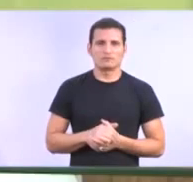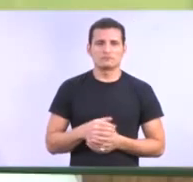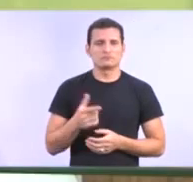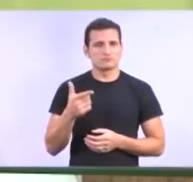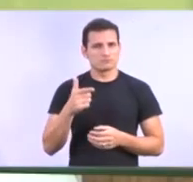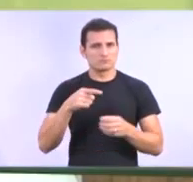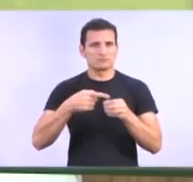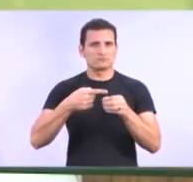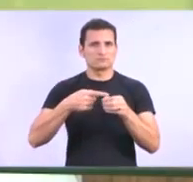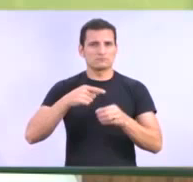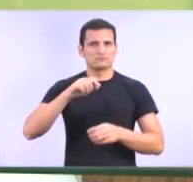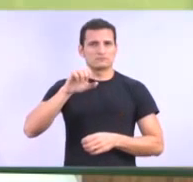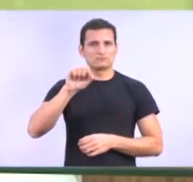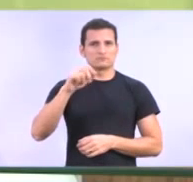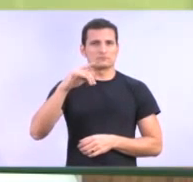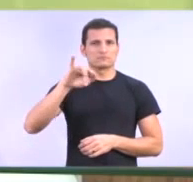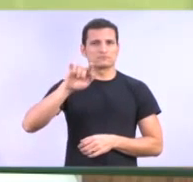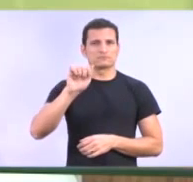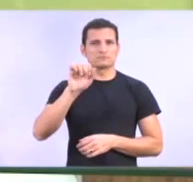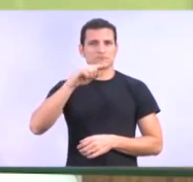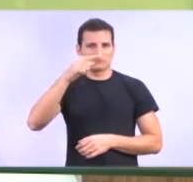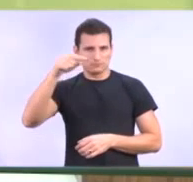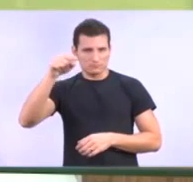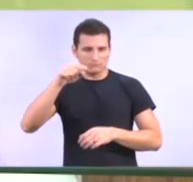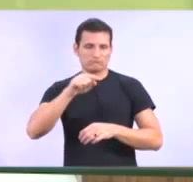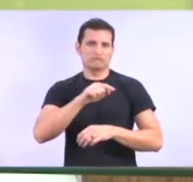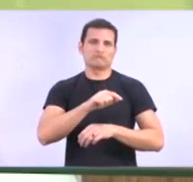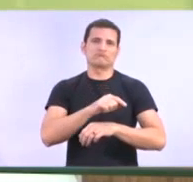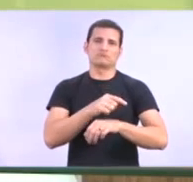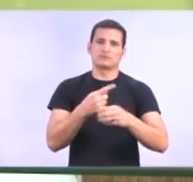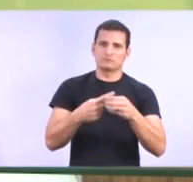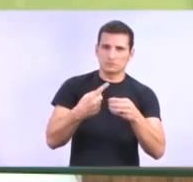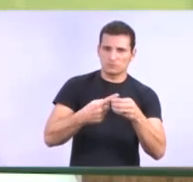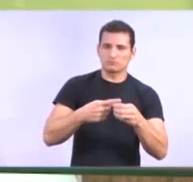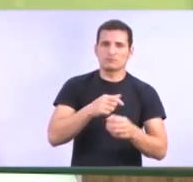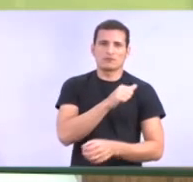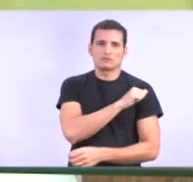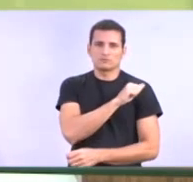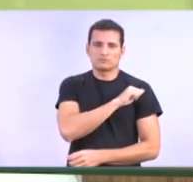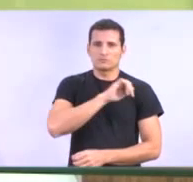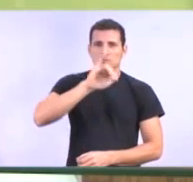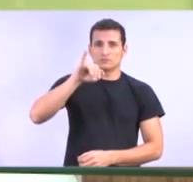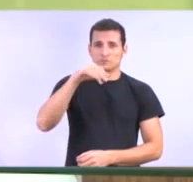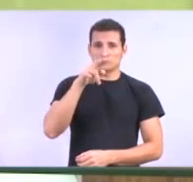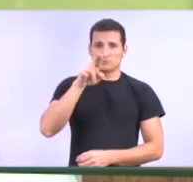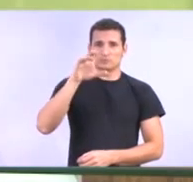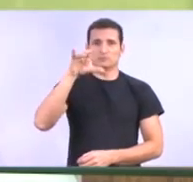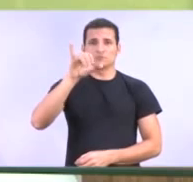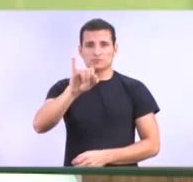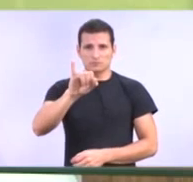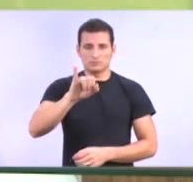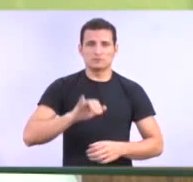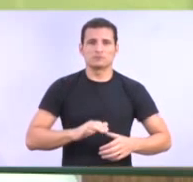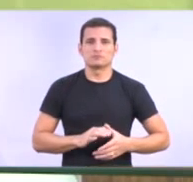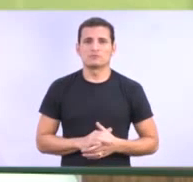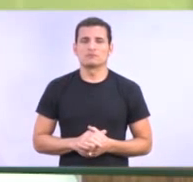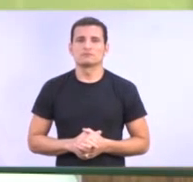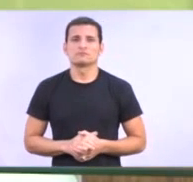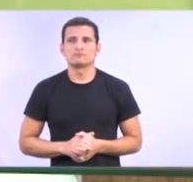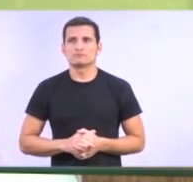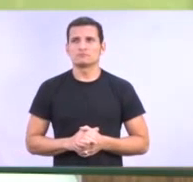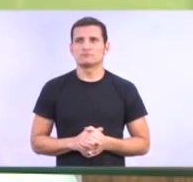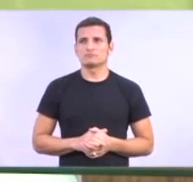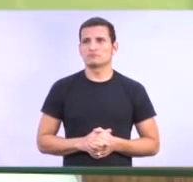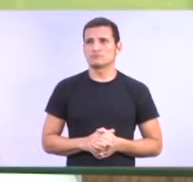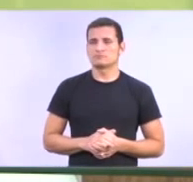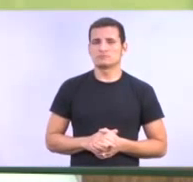de Espigão, meus parabéns, Espigão, para a Jusce, né? Jusce, você realmente, a Jusce está... a